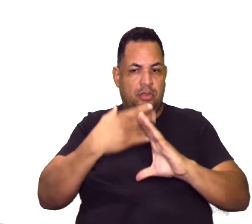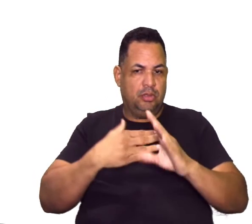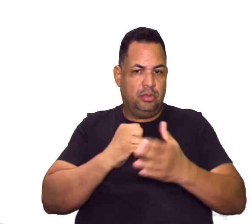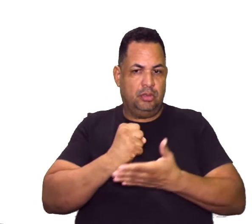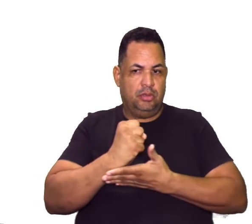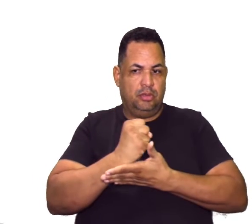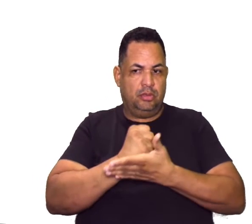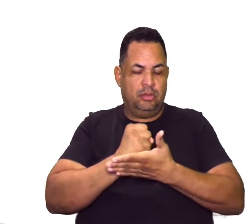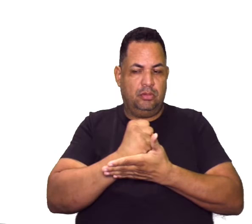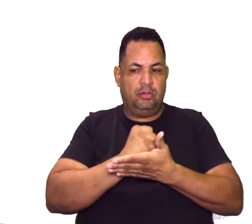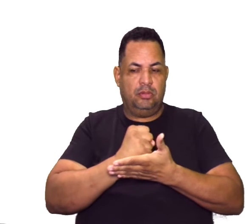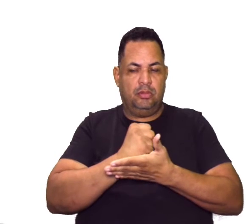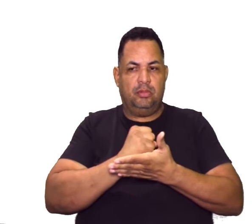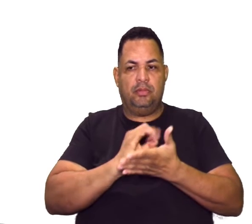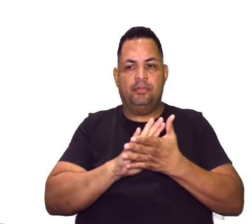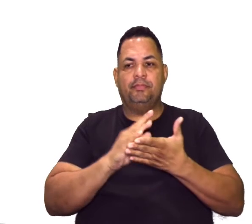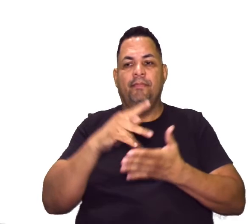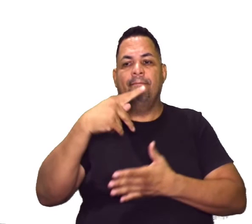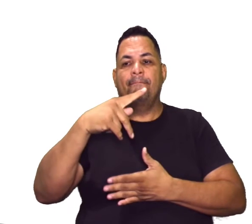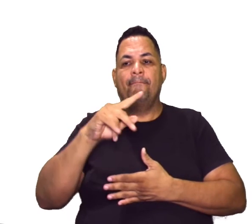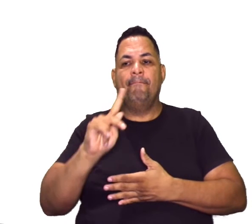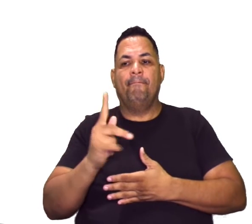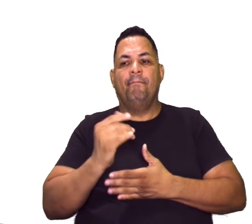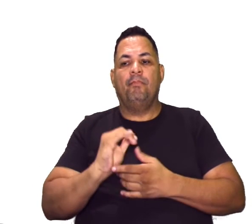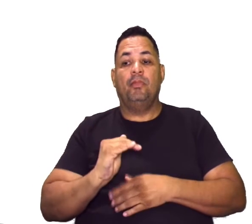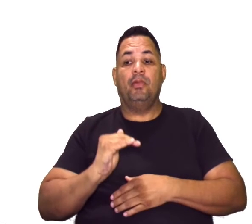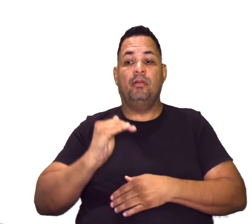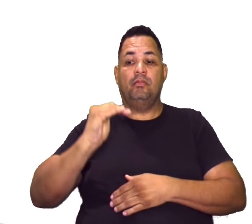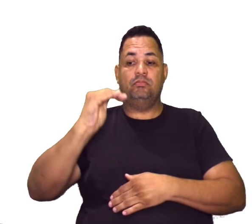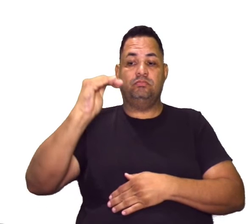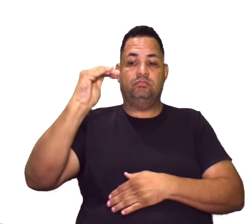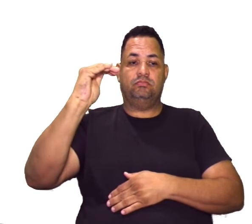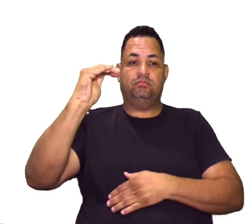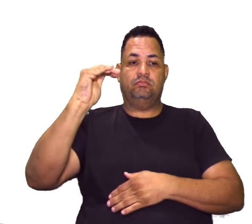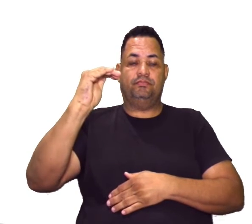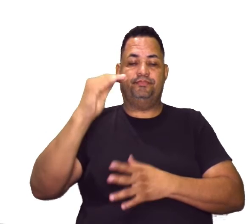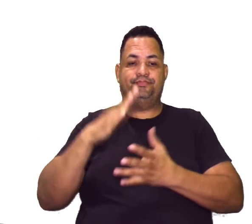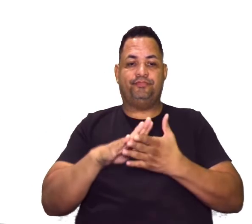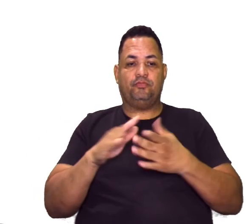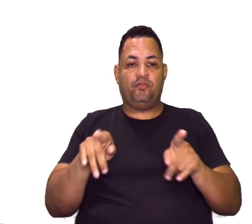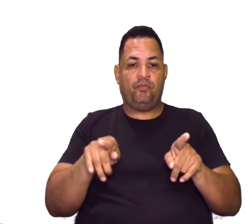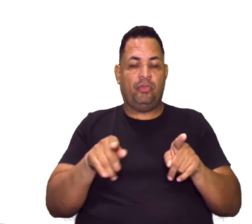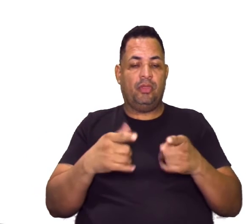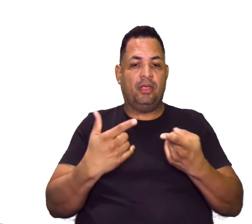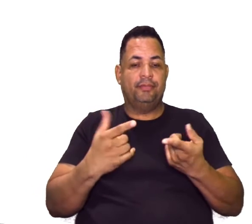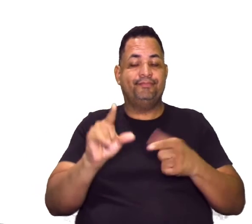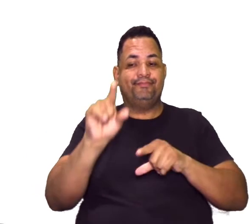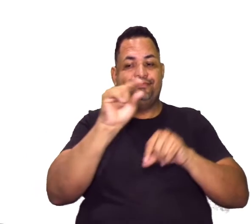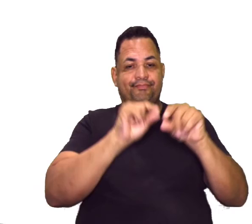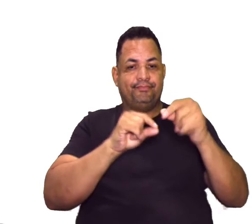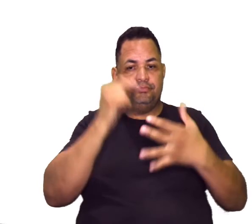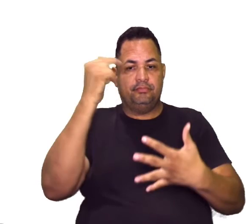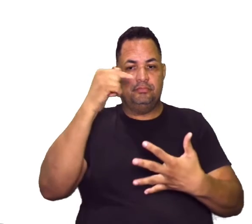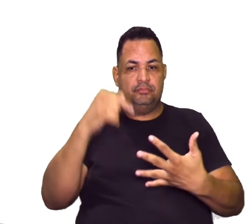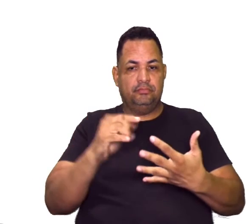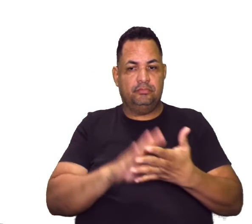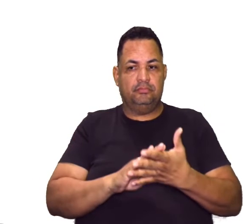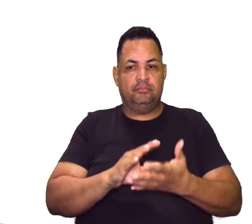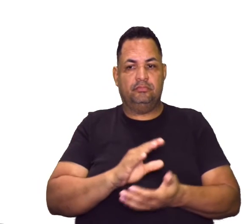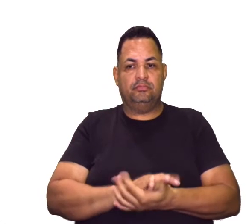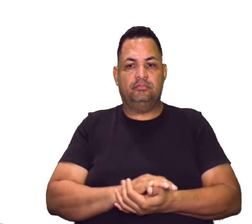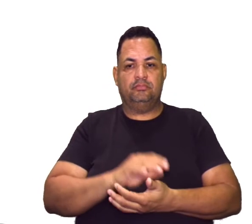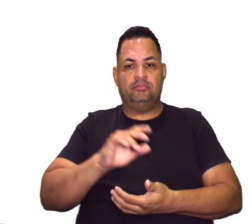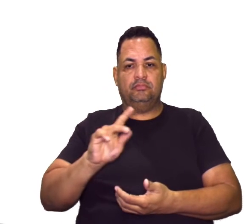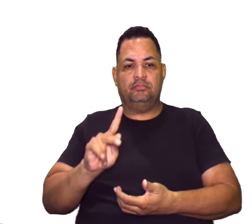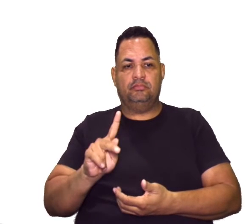básica para que o pH aumente. Sendo assim, entre as opções temos o hidróxido